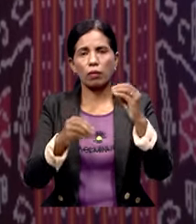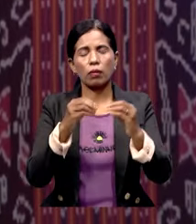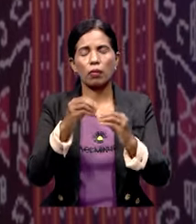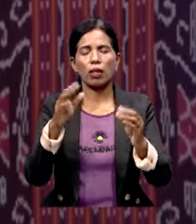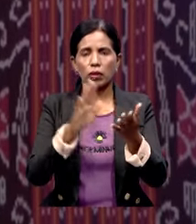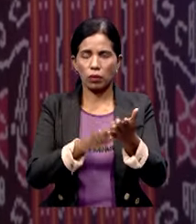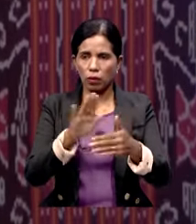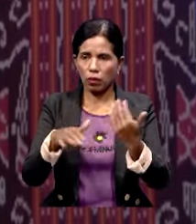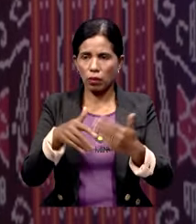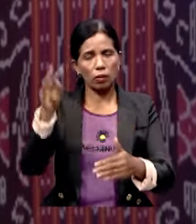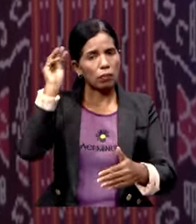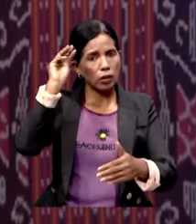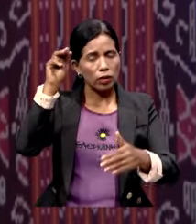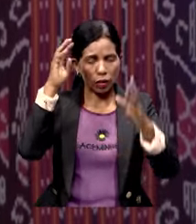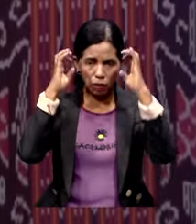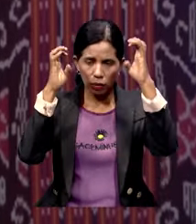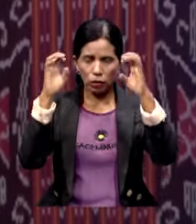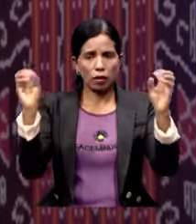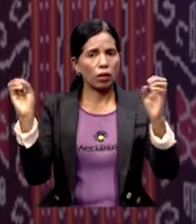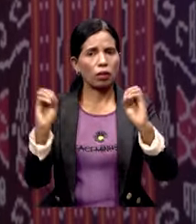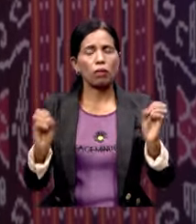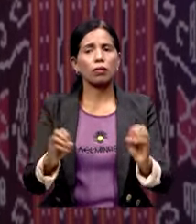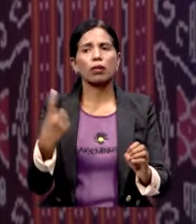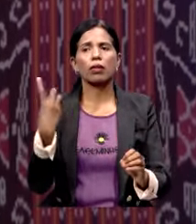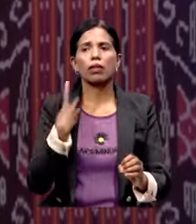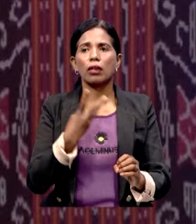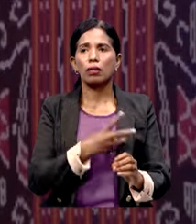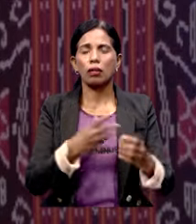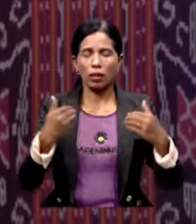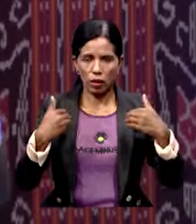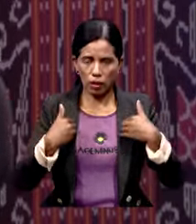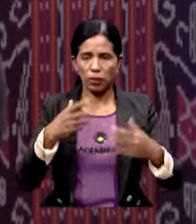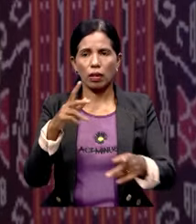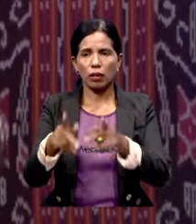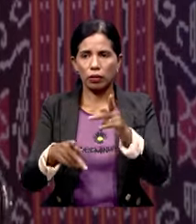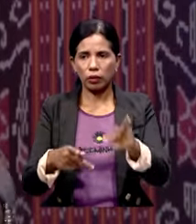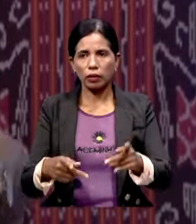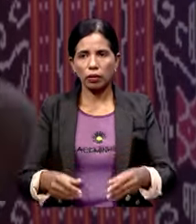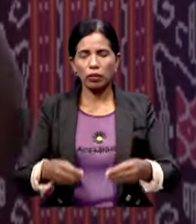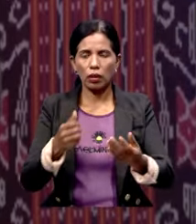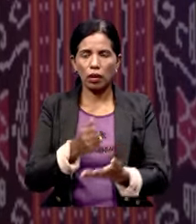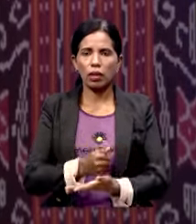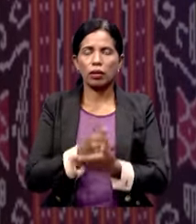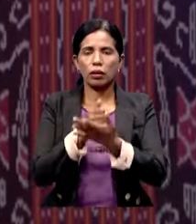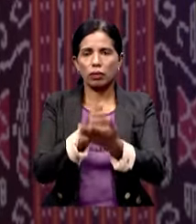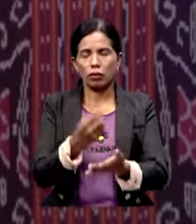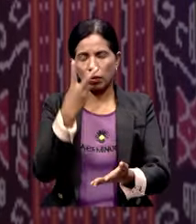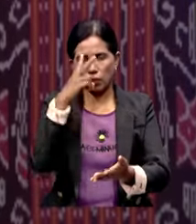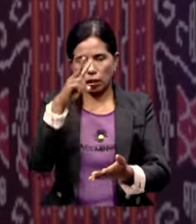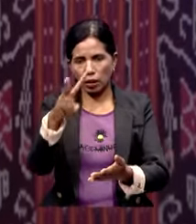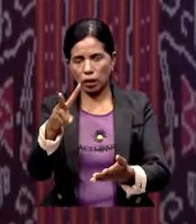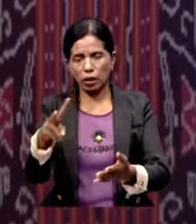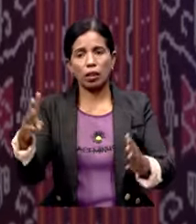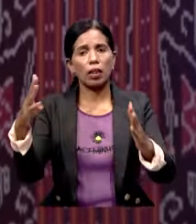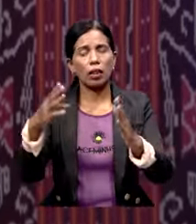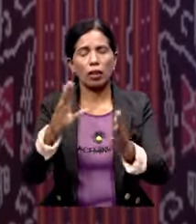E Ministério da Educação, lá os inspetor ritme be itamos e mentor local sira, ne be mak fo apoio, acompanhamento e salas de aulas at